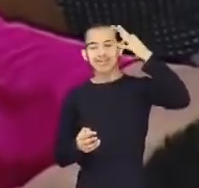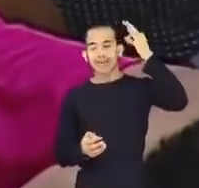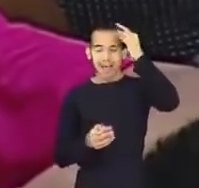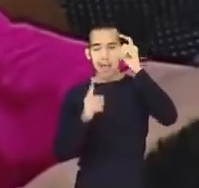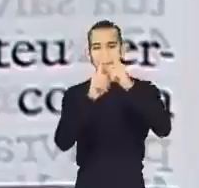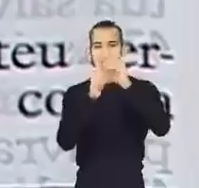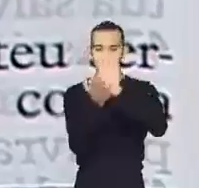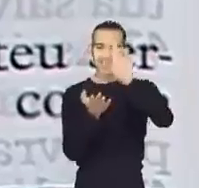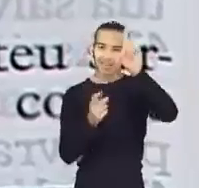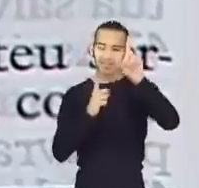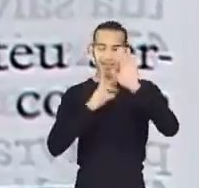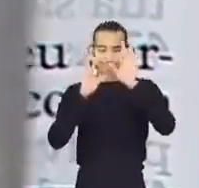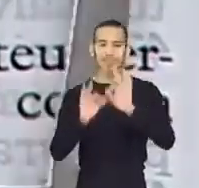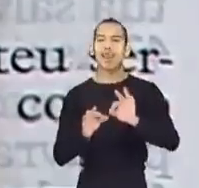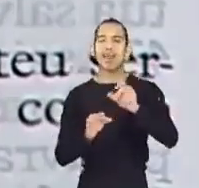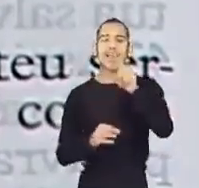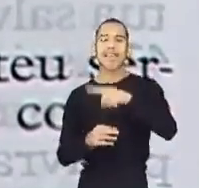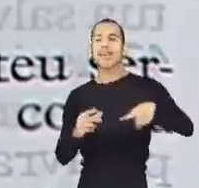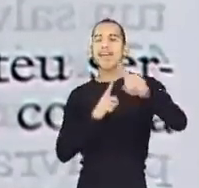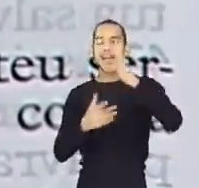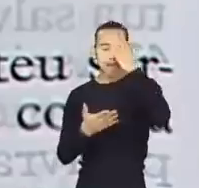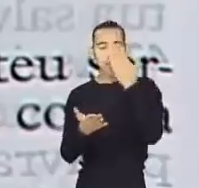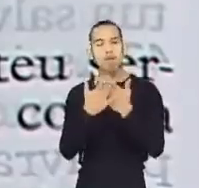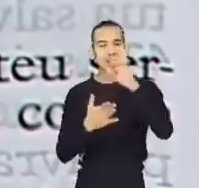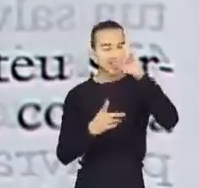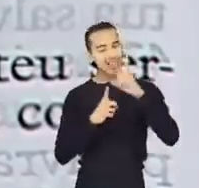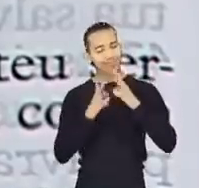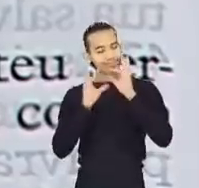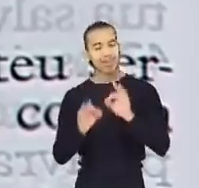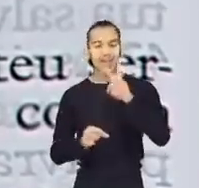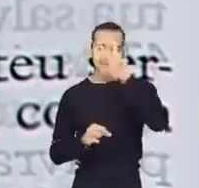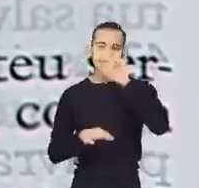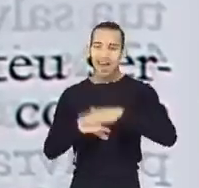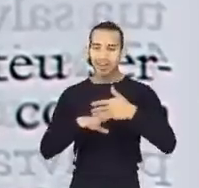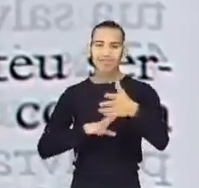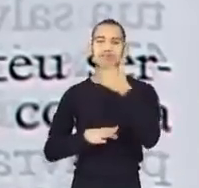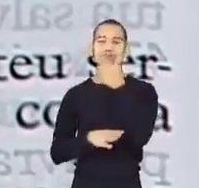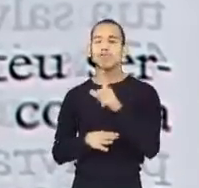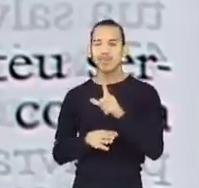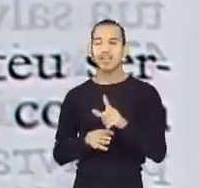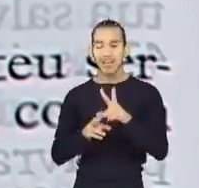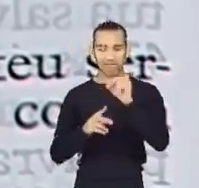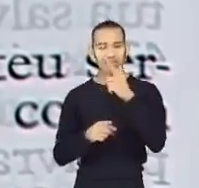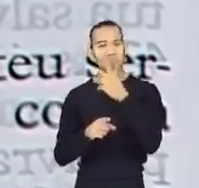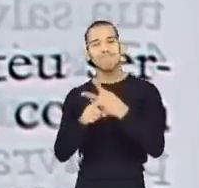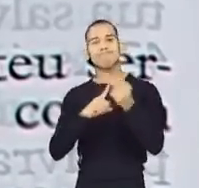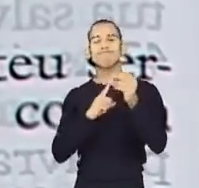garante que quem espera nele certamente vai conseguir, vai conquistar,